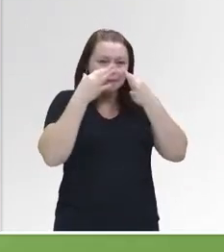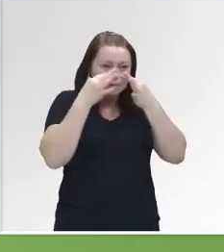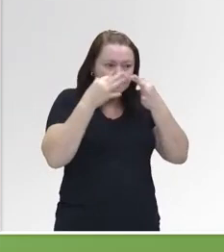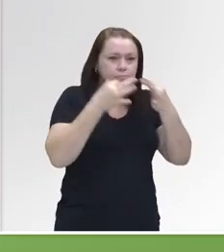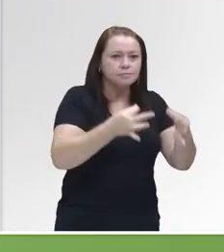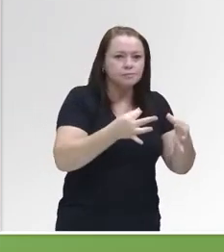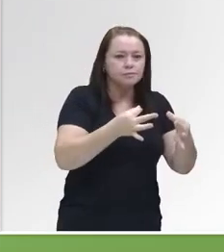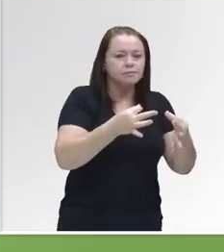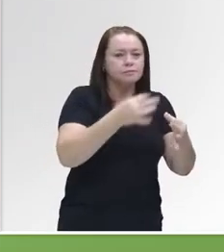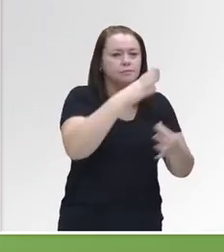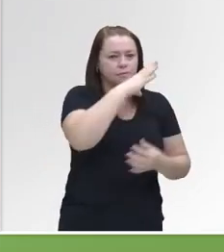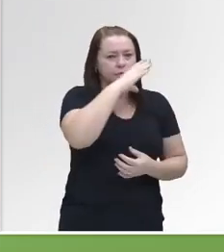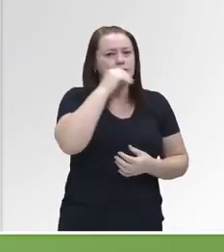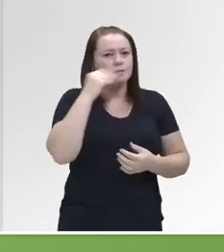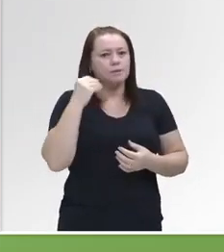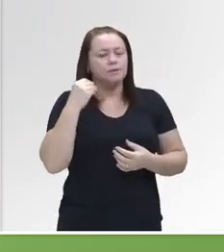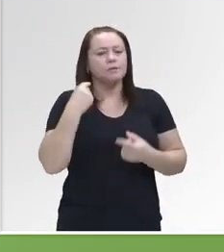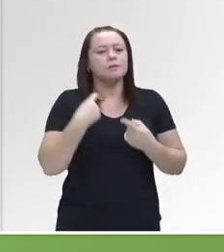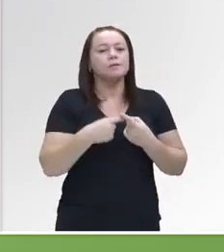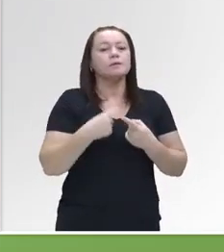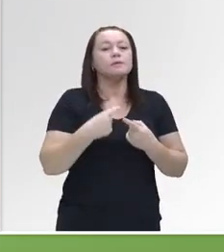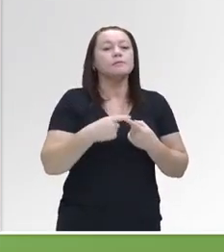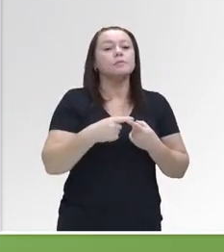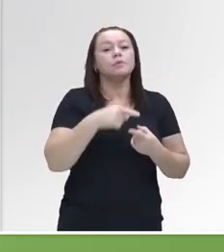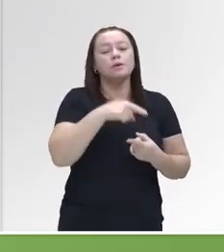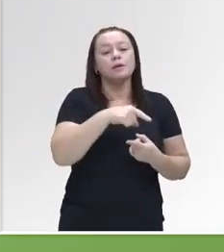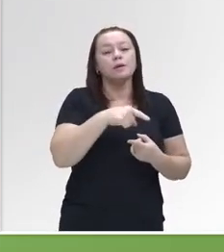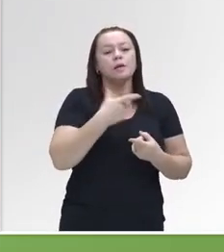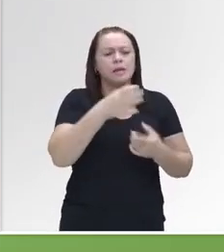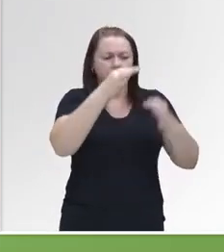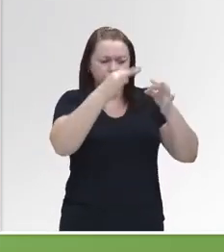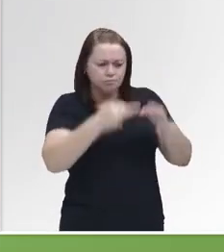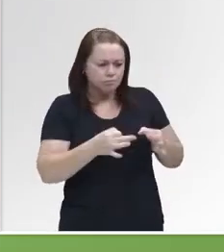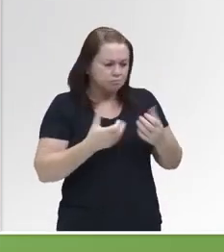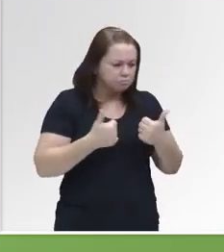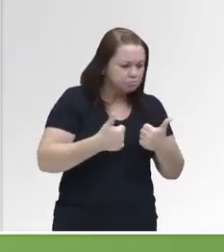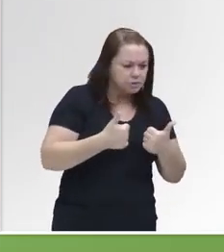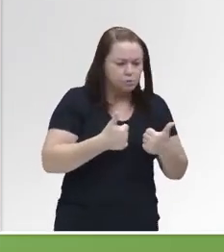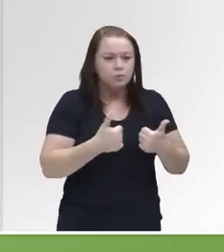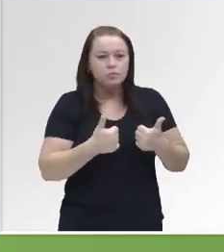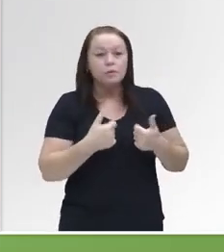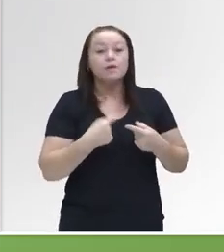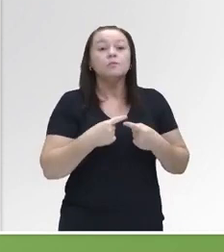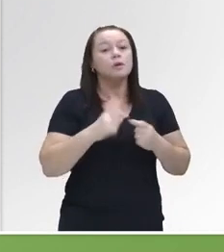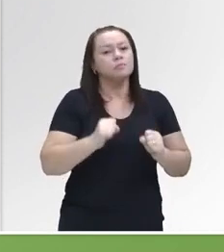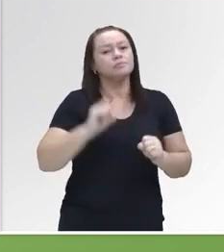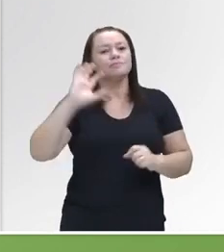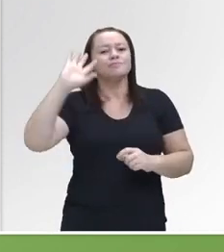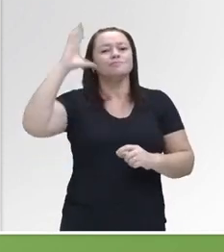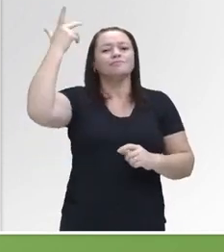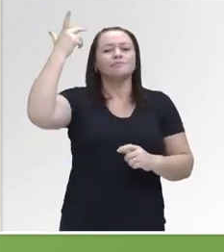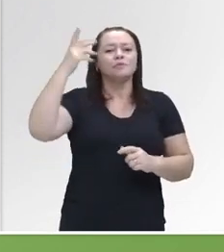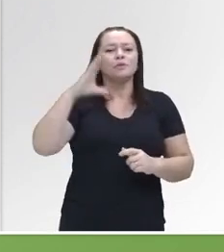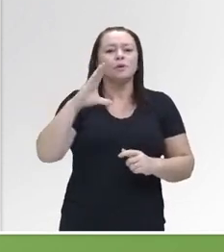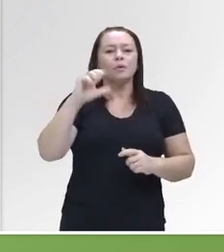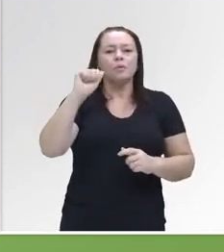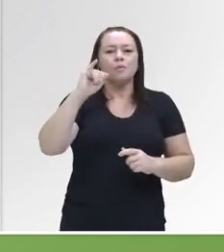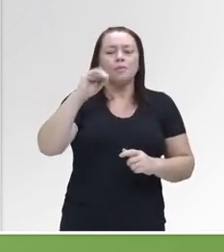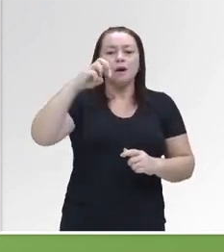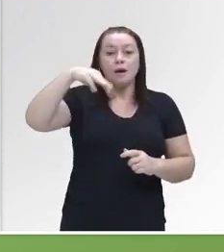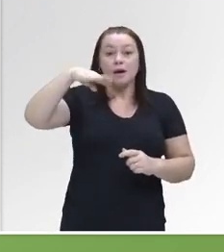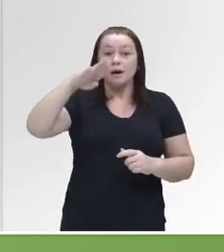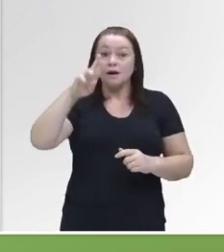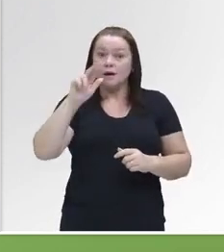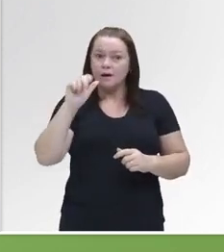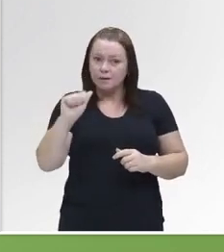às crianças, para se certificar que está tudo bem, pois podem ter uma cãibra, né?